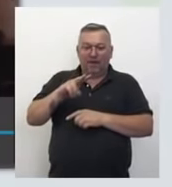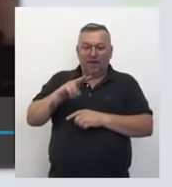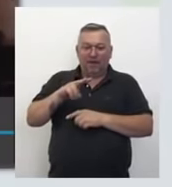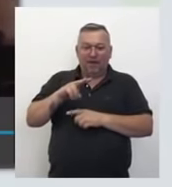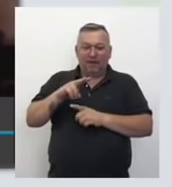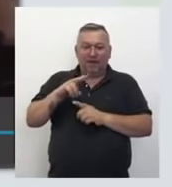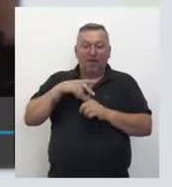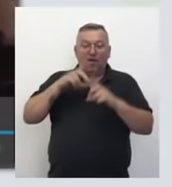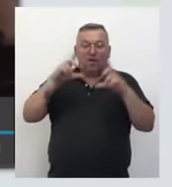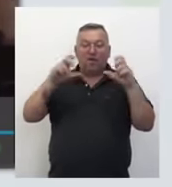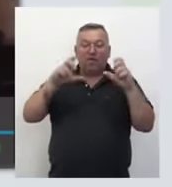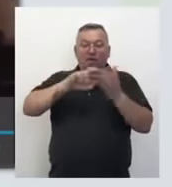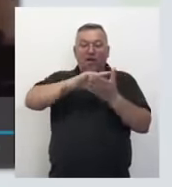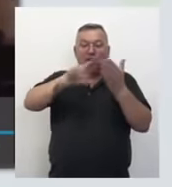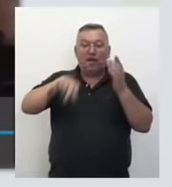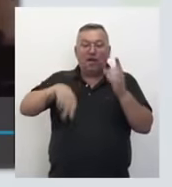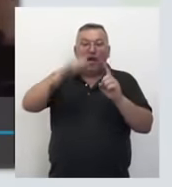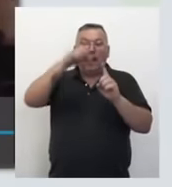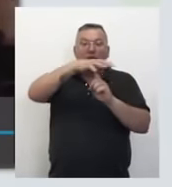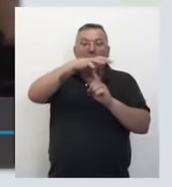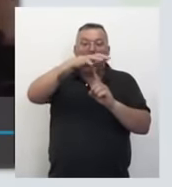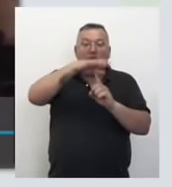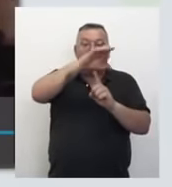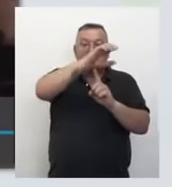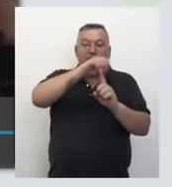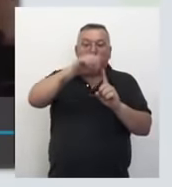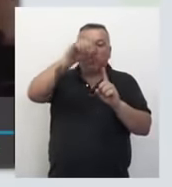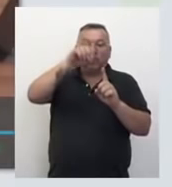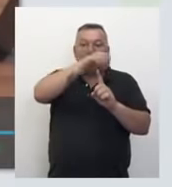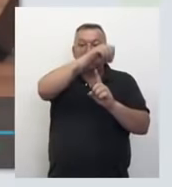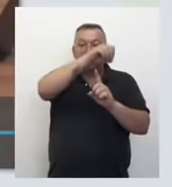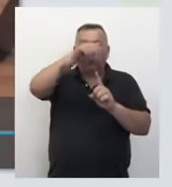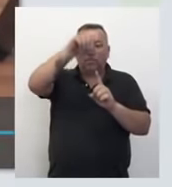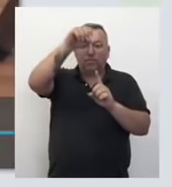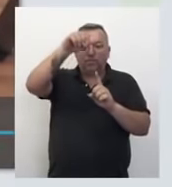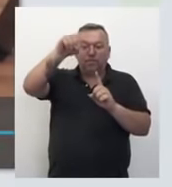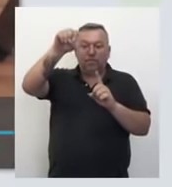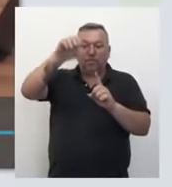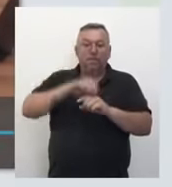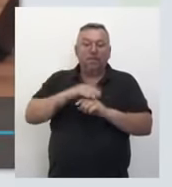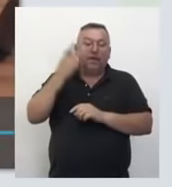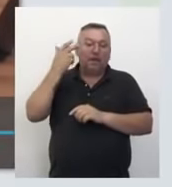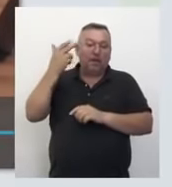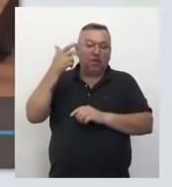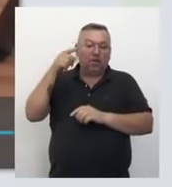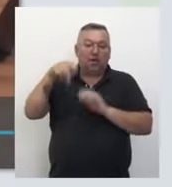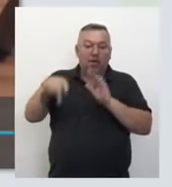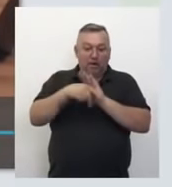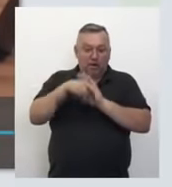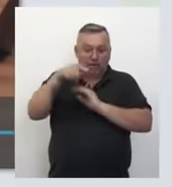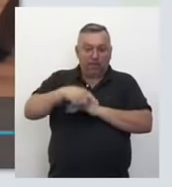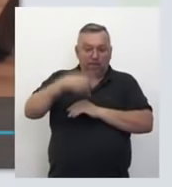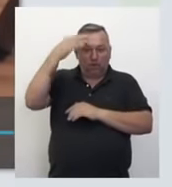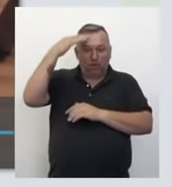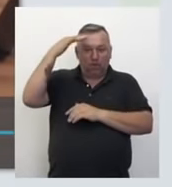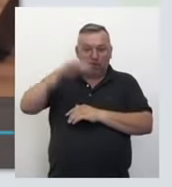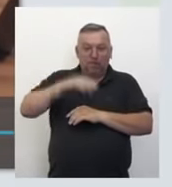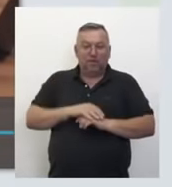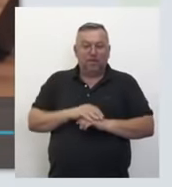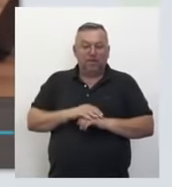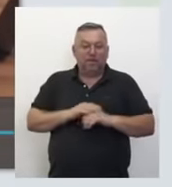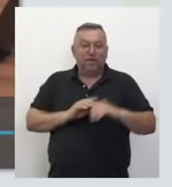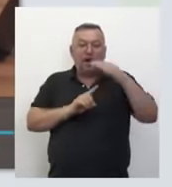uma foto que tem várias araucárias, que são árvores bastante comuns aqui na minha cidade. Então, eu vou colocar aqui